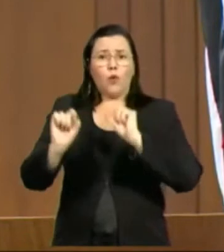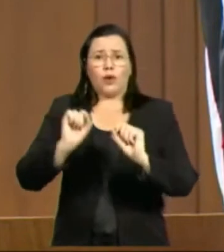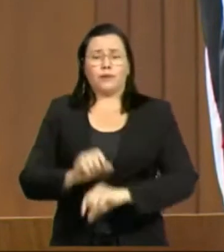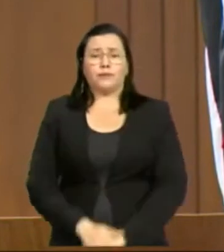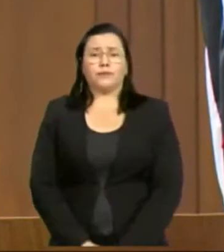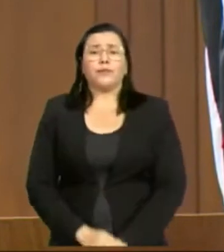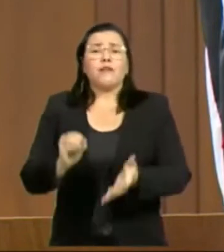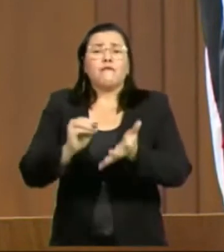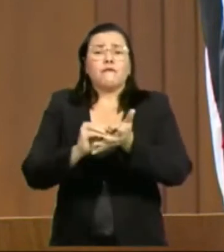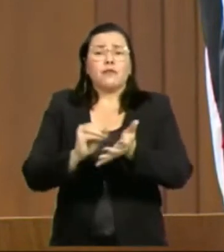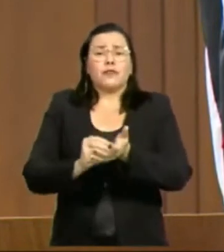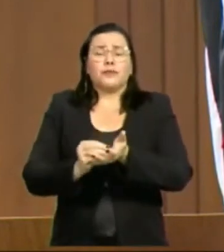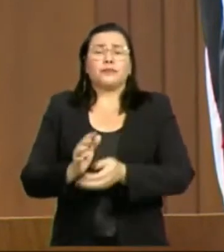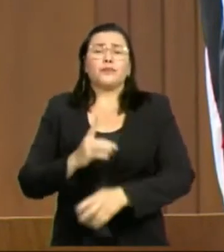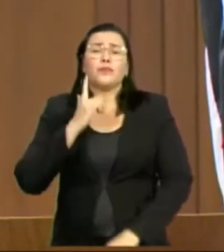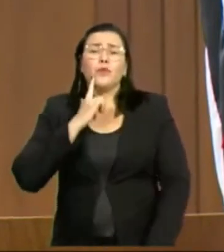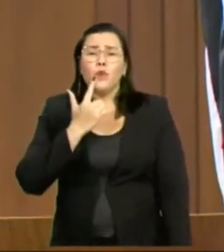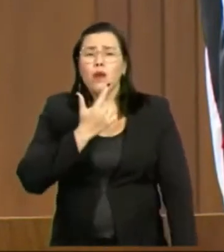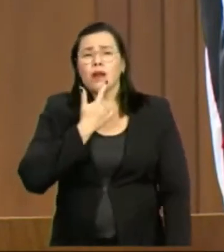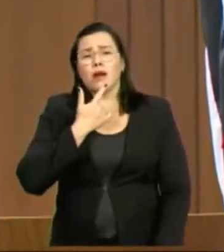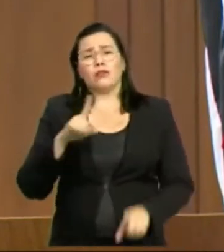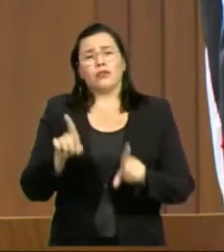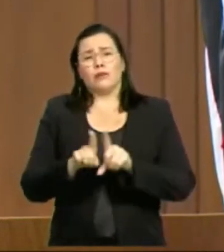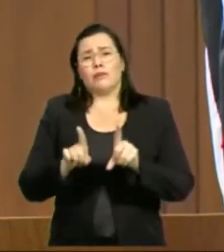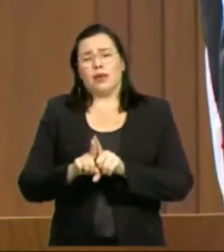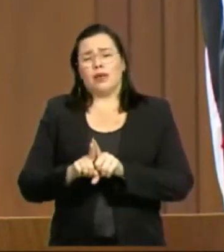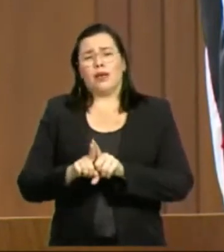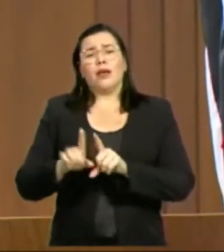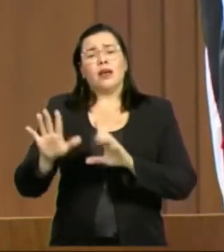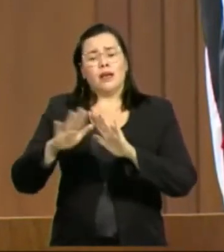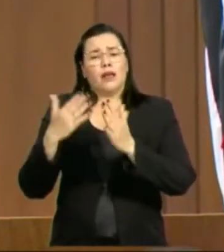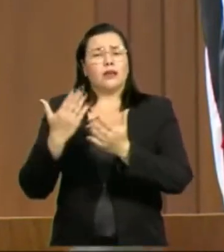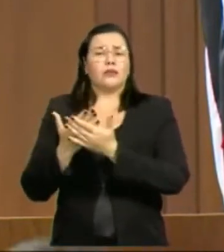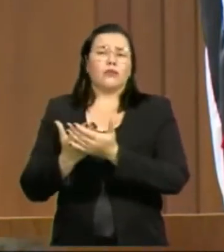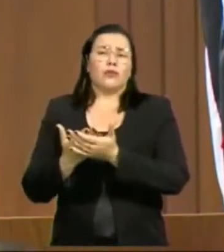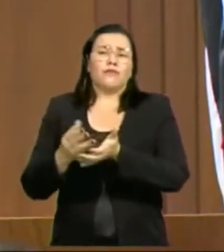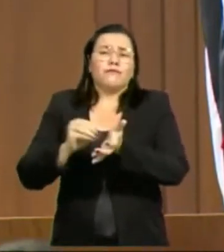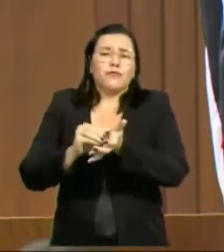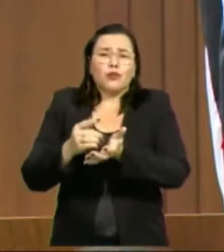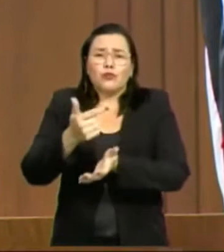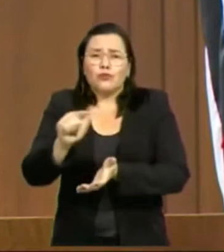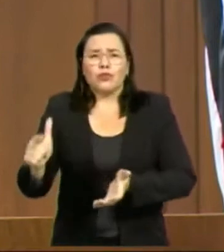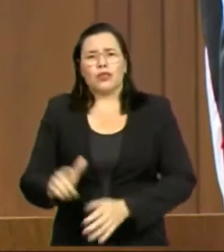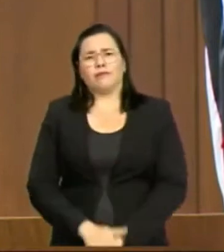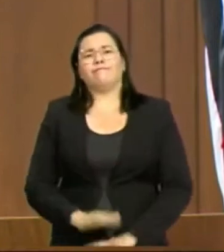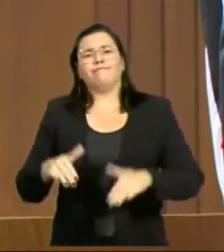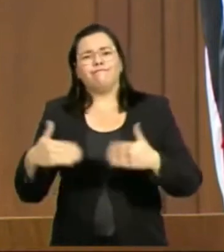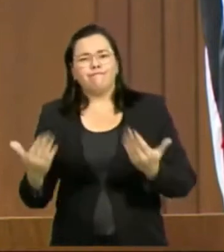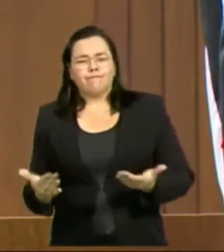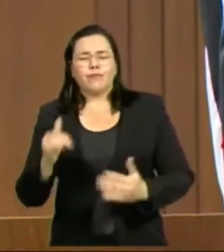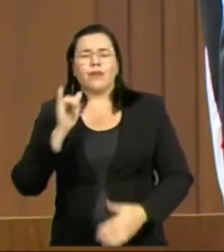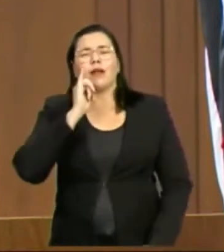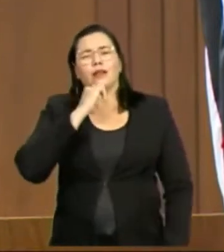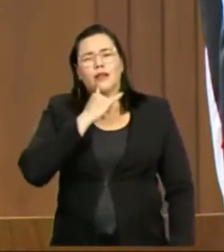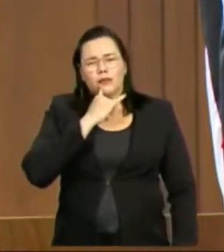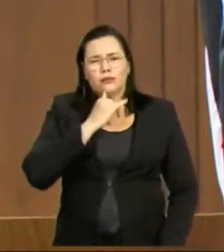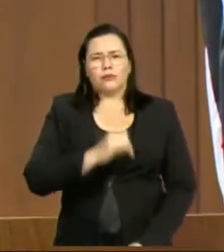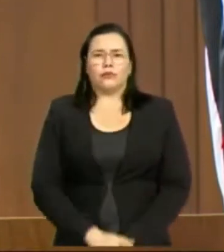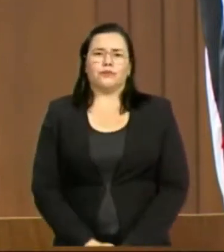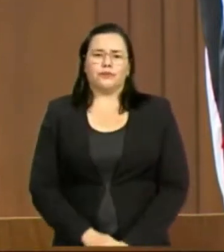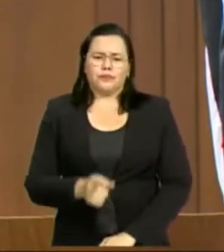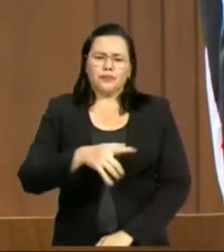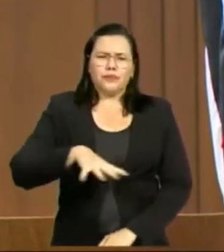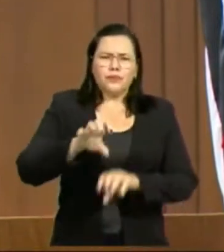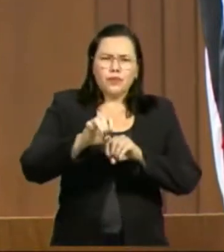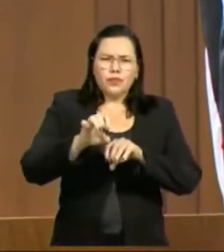merenda escolar. Então, realmente, é muito triste a situação da educação do nosso Estado e